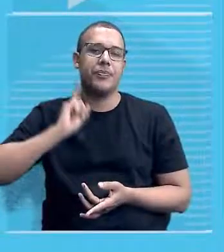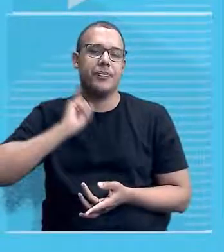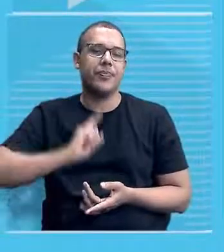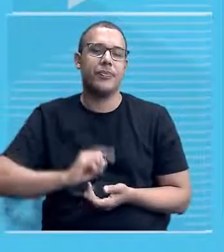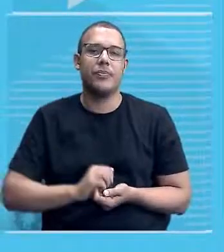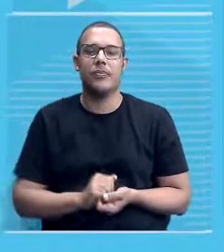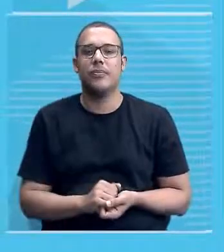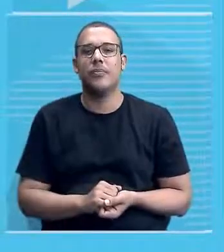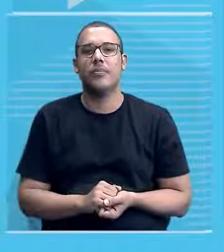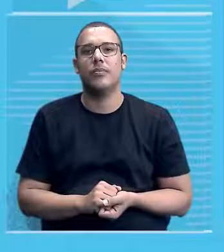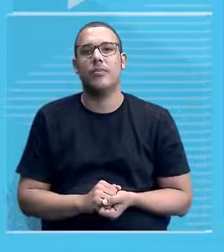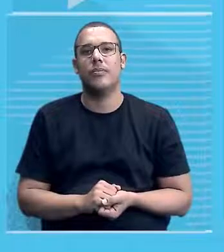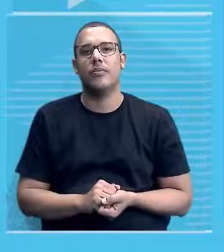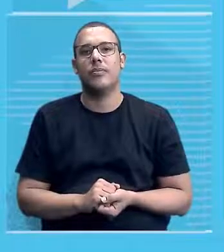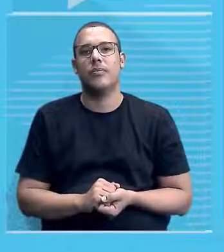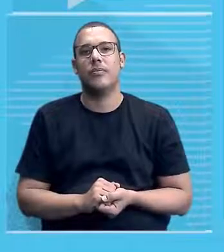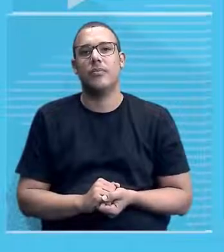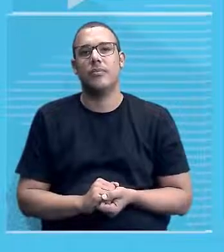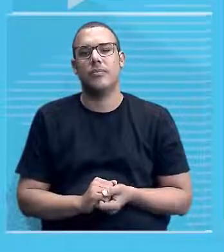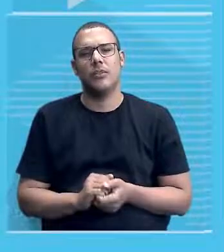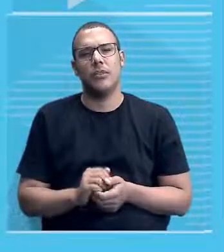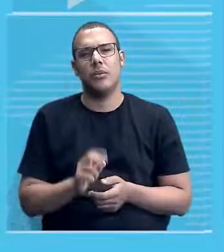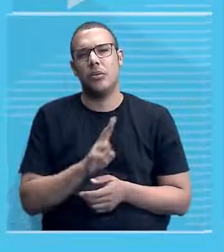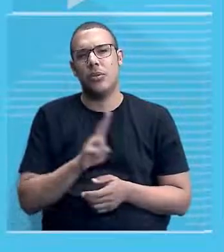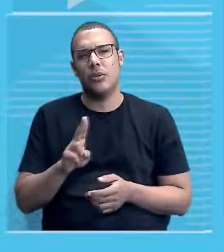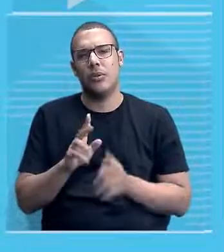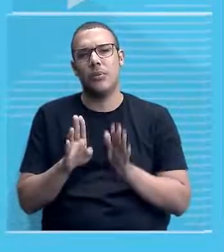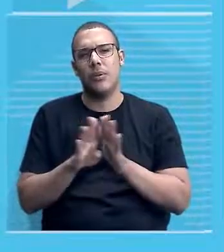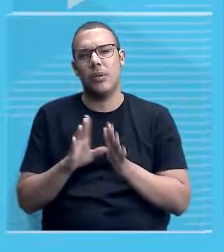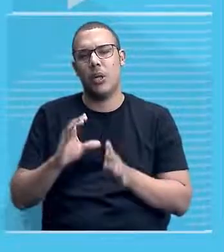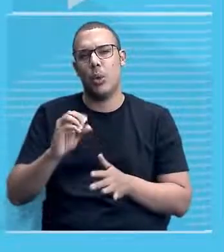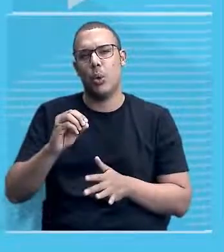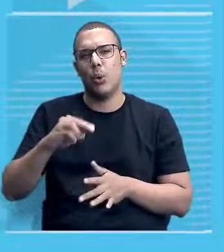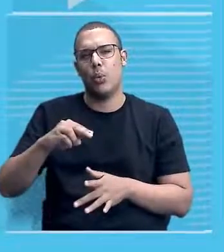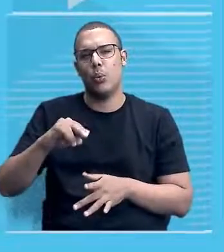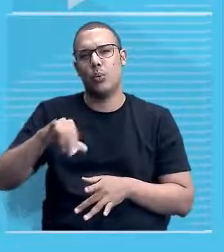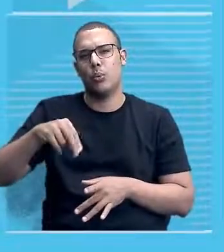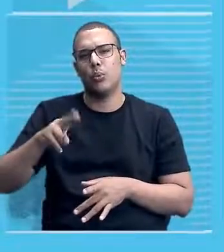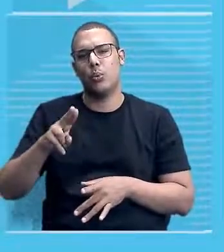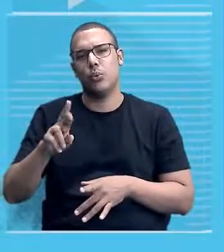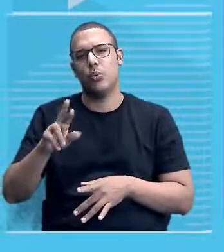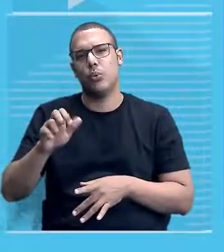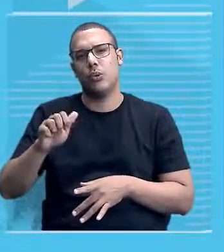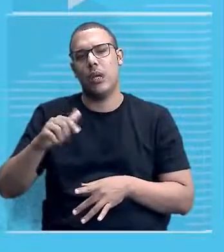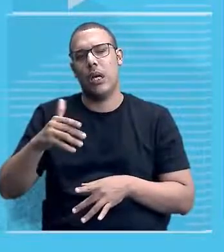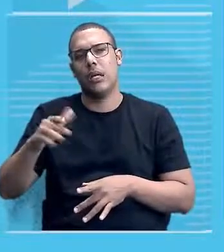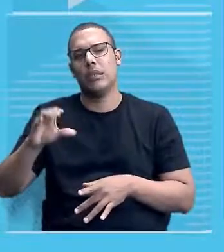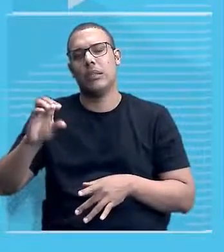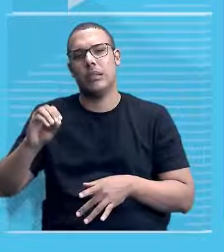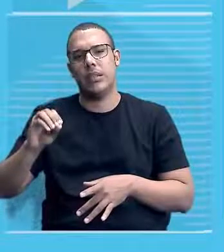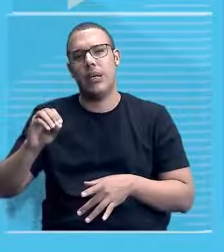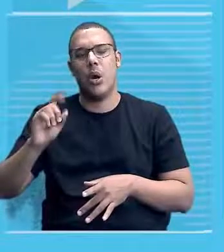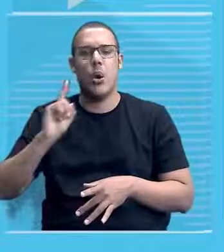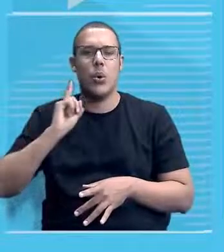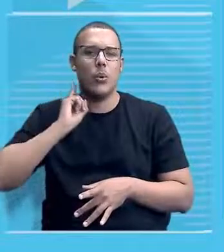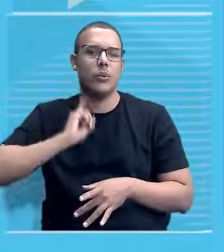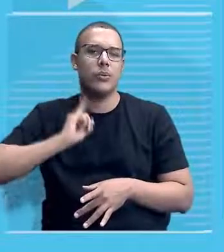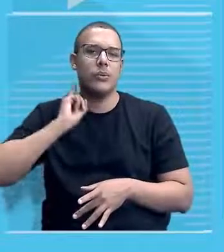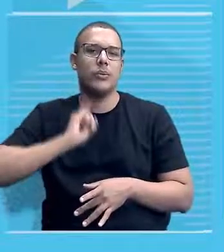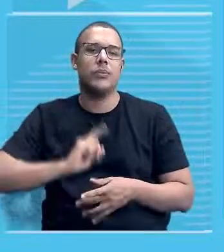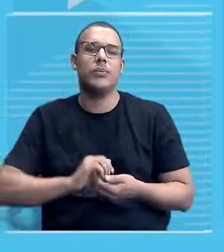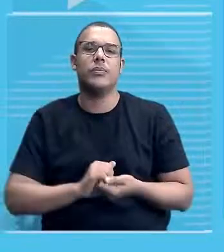ele chama até mais é conjuração mineira né da palavra mais apropriada